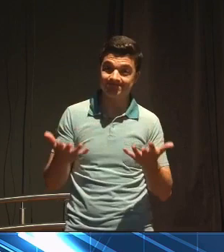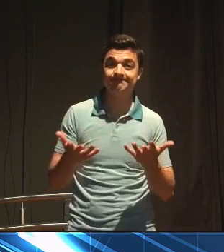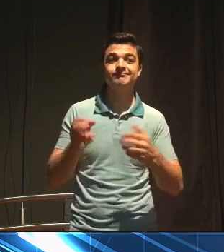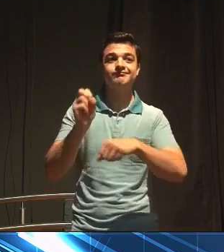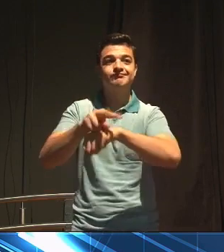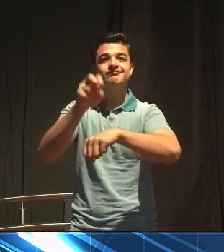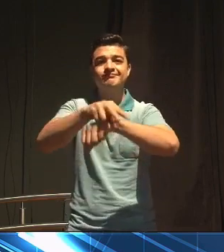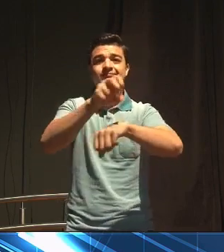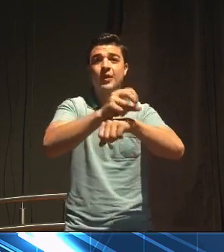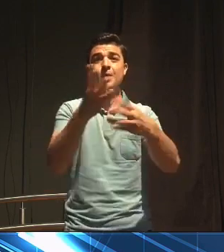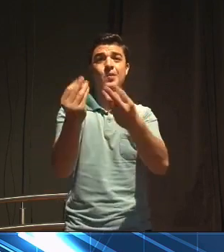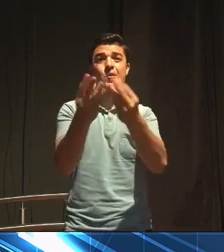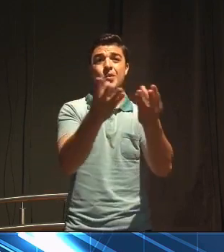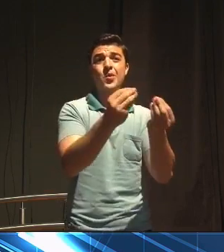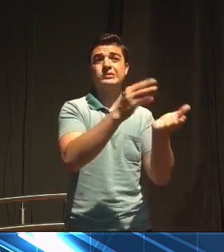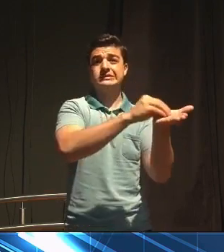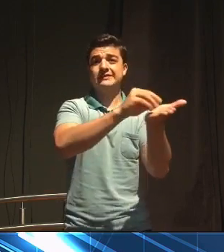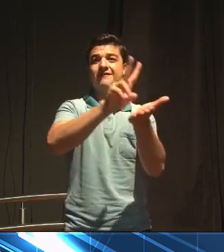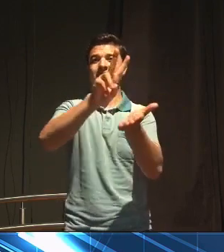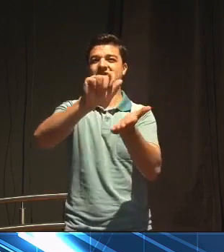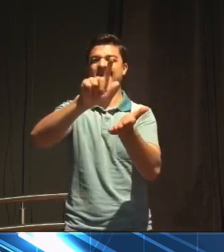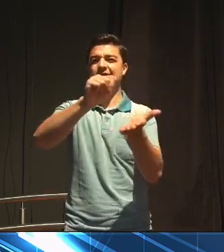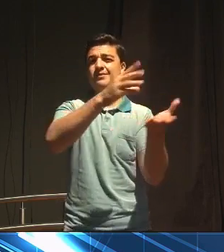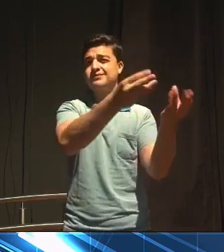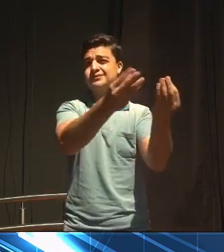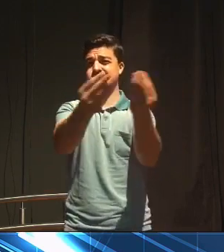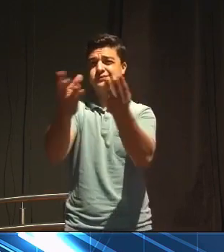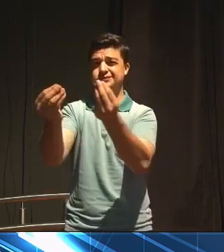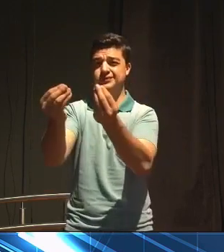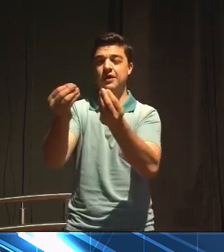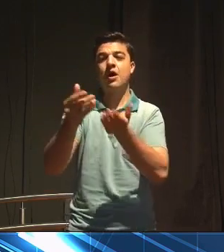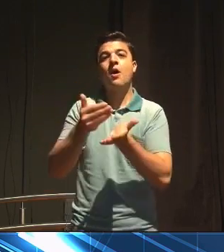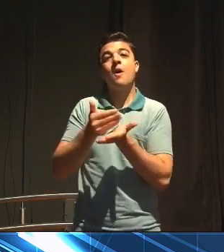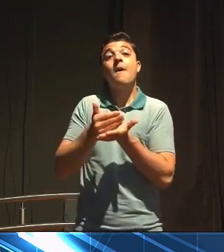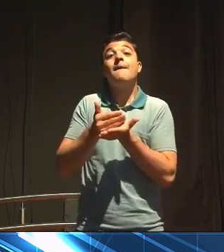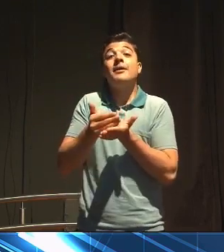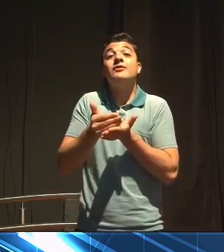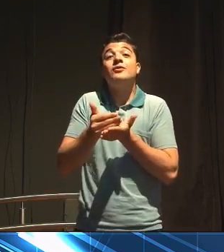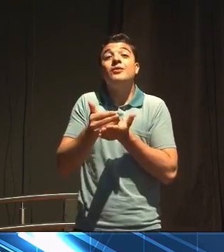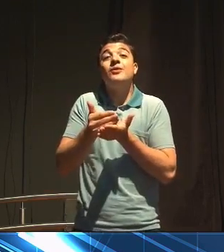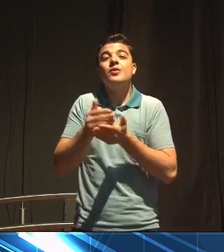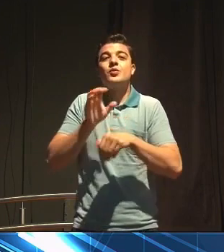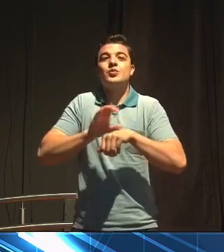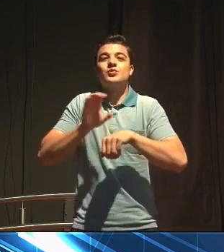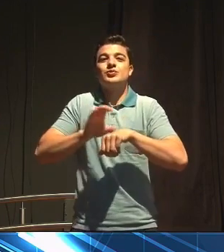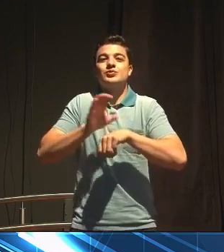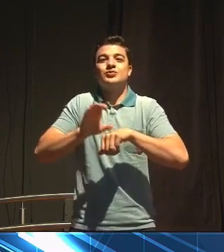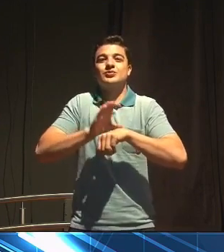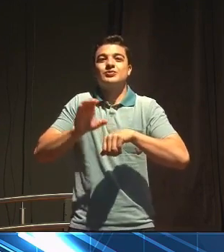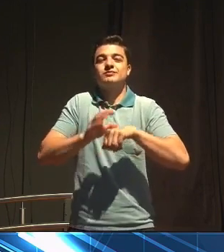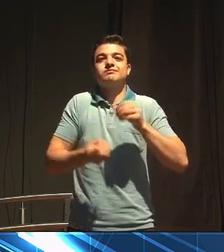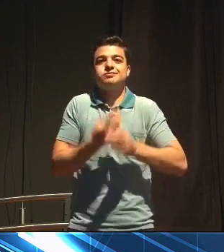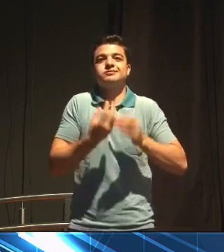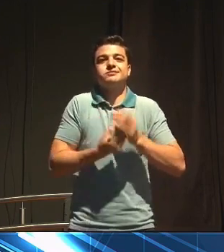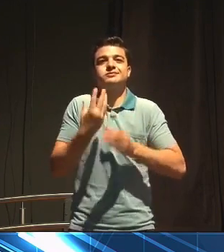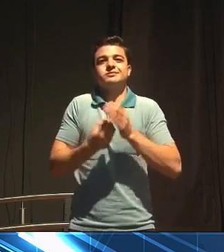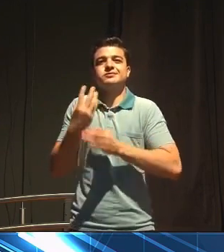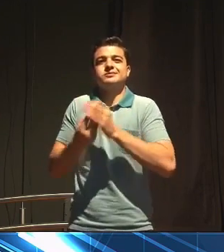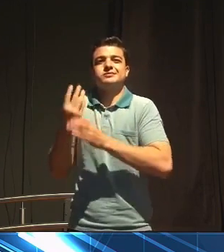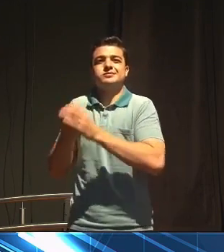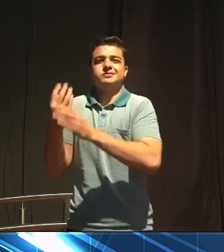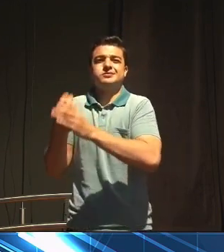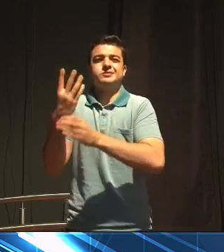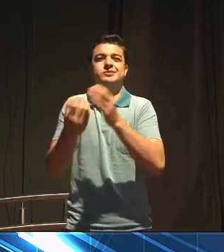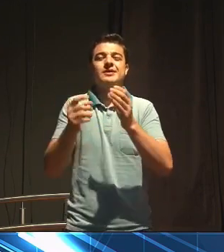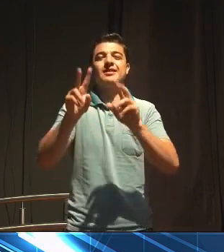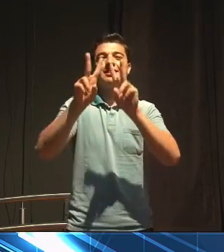demanda vai aumentar, e aí as instituições de ensino começaram a surgir do chão. Sério, de repente tem tanta escola de